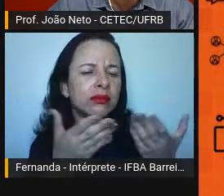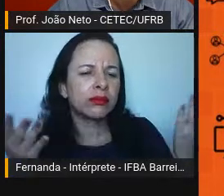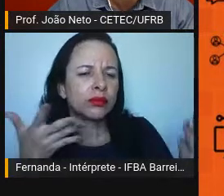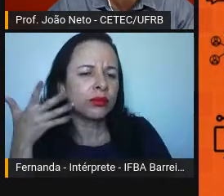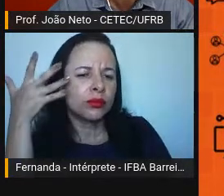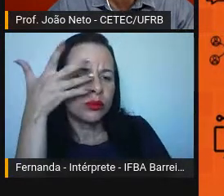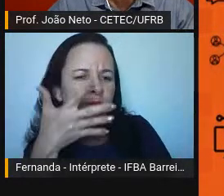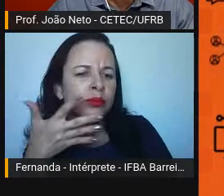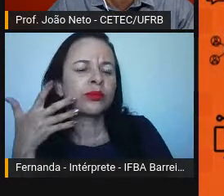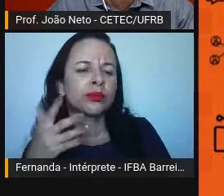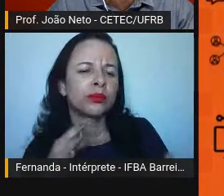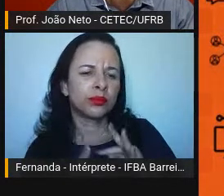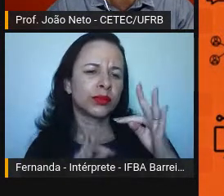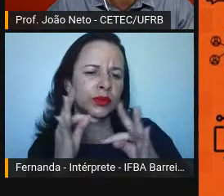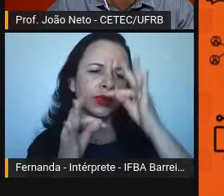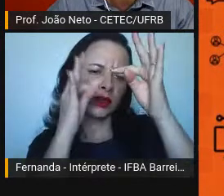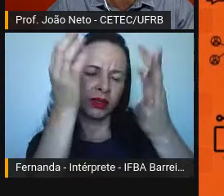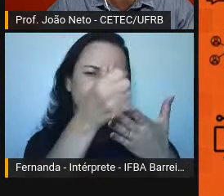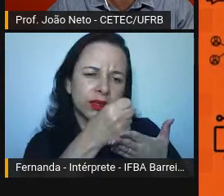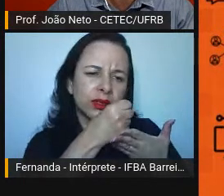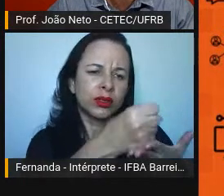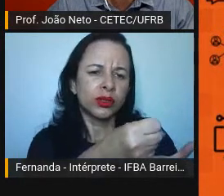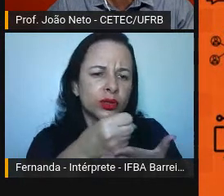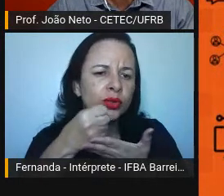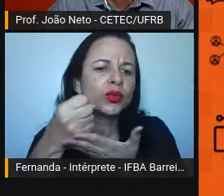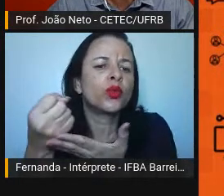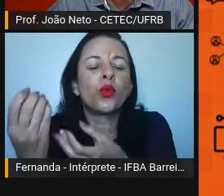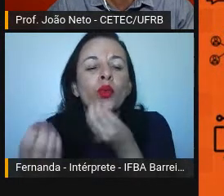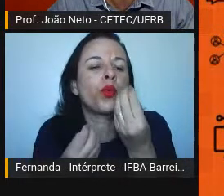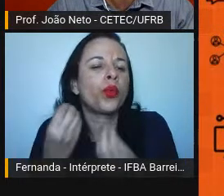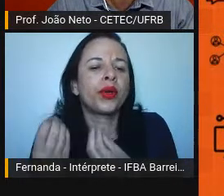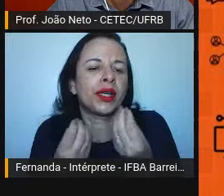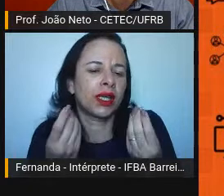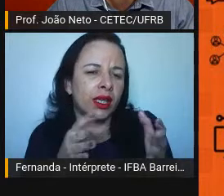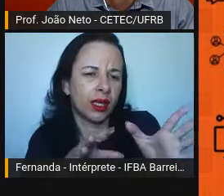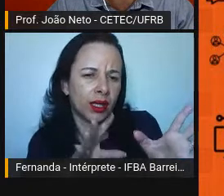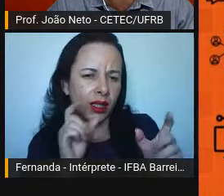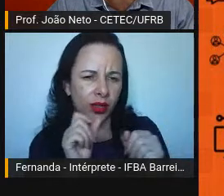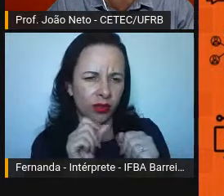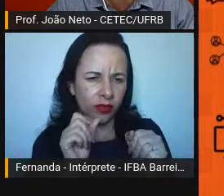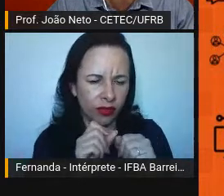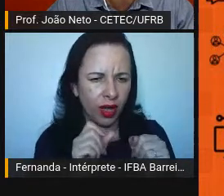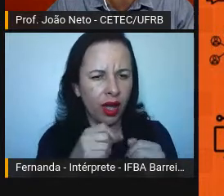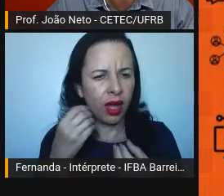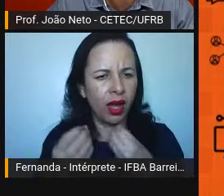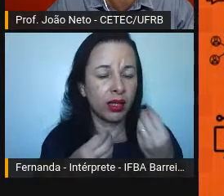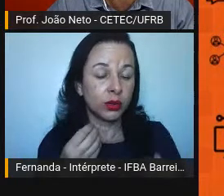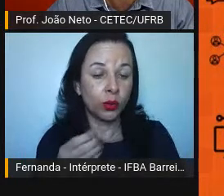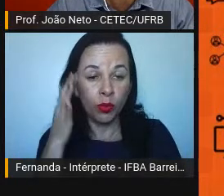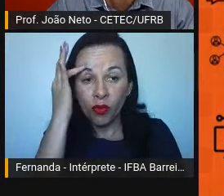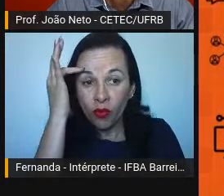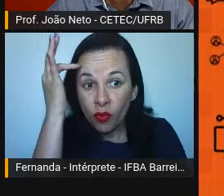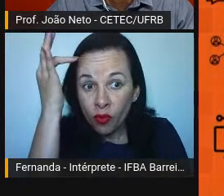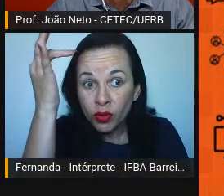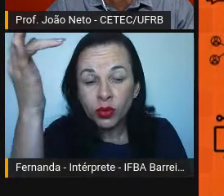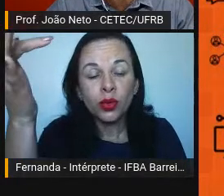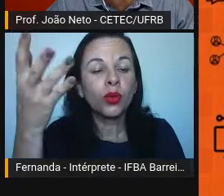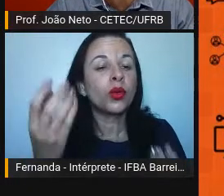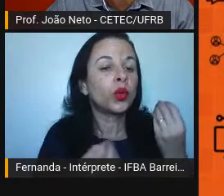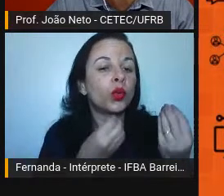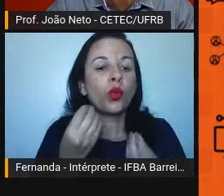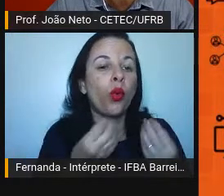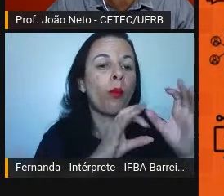palestra que a tecnologia assistiva o que eu tenho feito na área alguma a perspectivas futuras é o que vem por aí